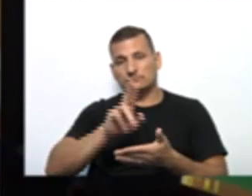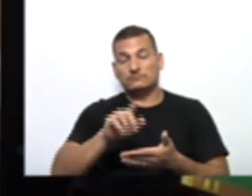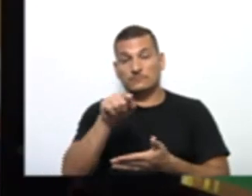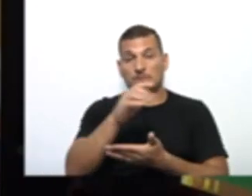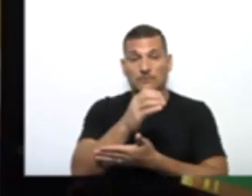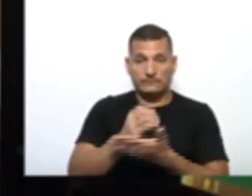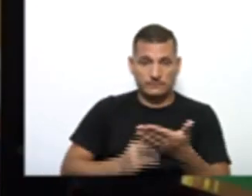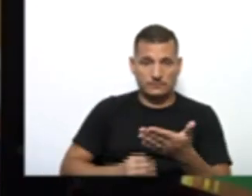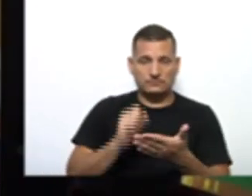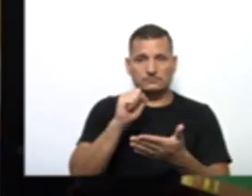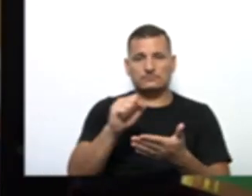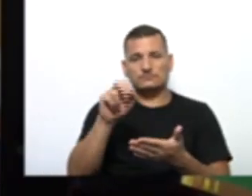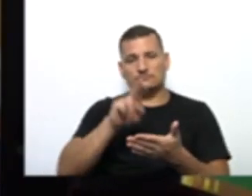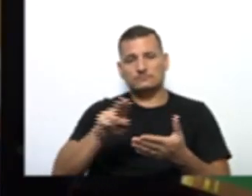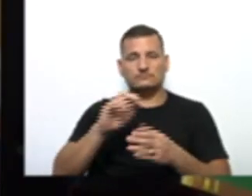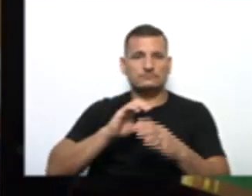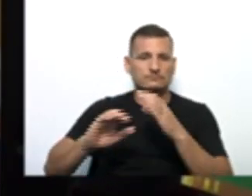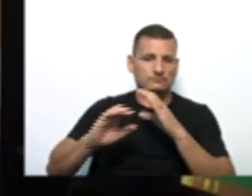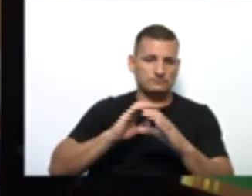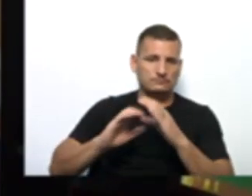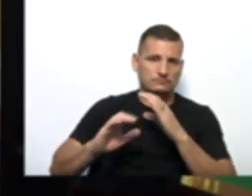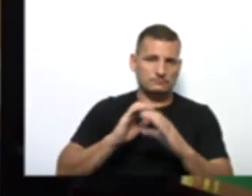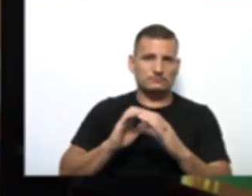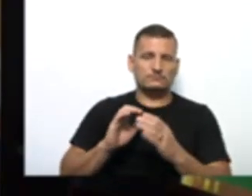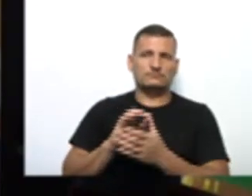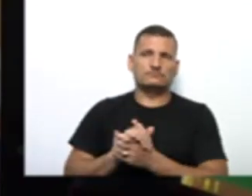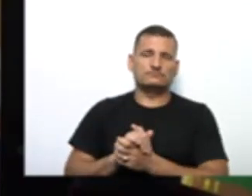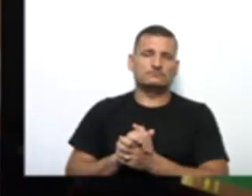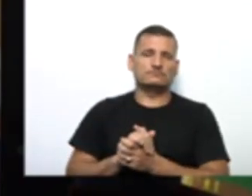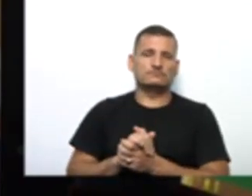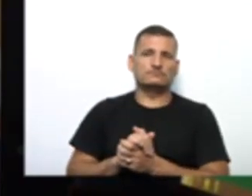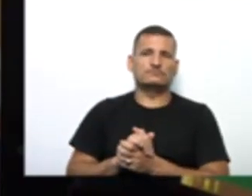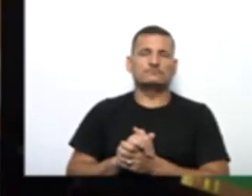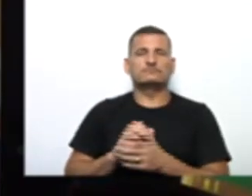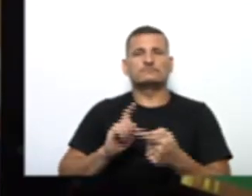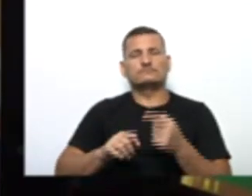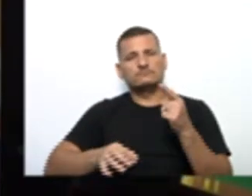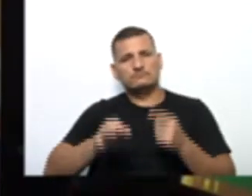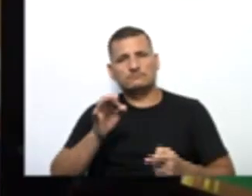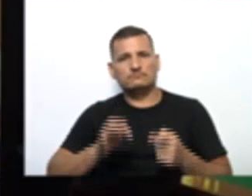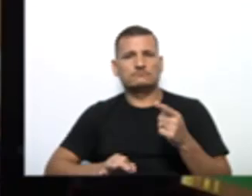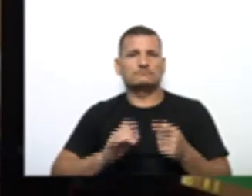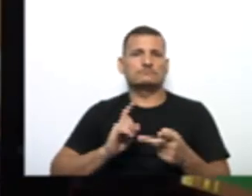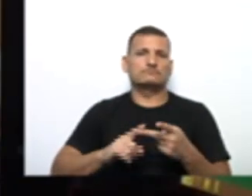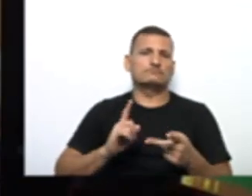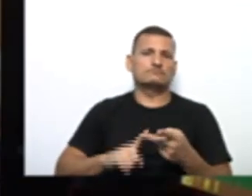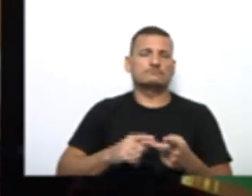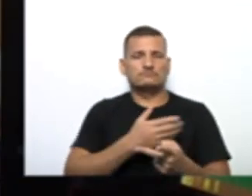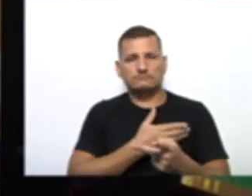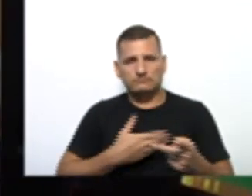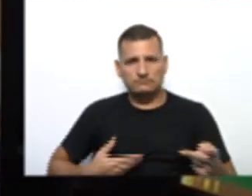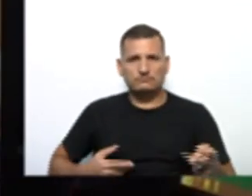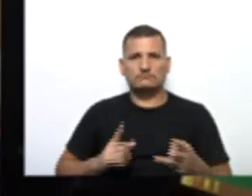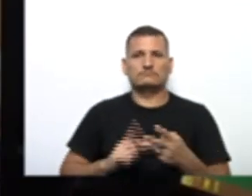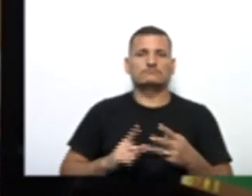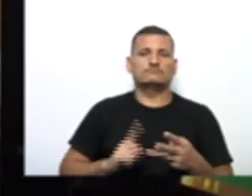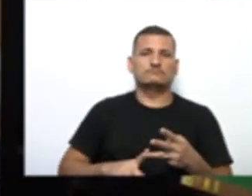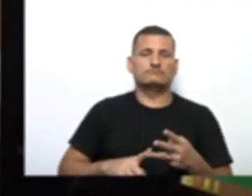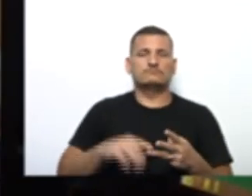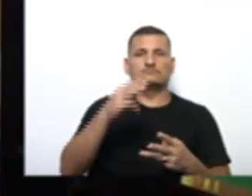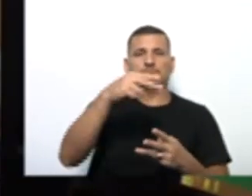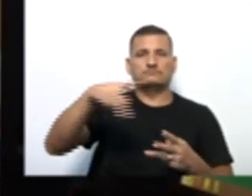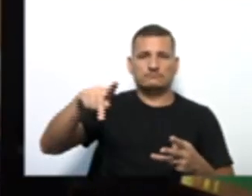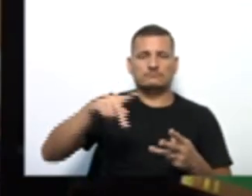pode ser utilizado tanto para se comunicarmos com o executivo, com o judiciário, com o Ministério Público ou até